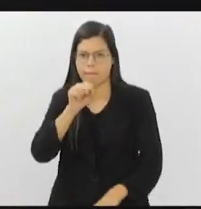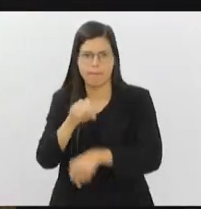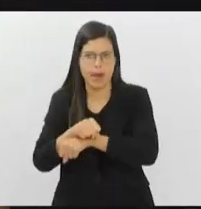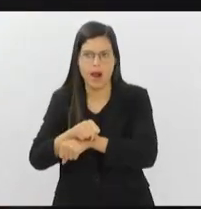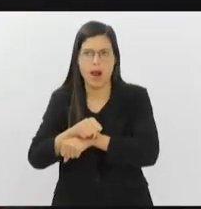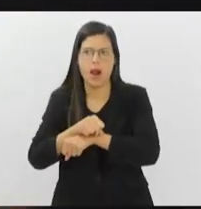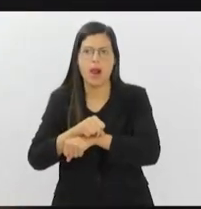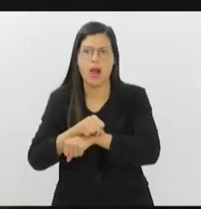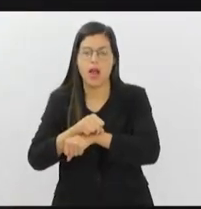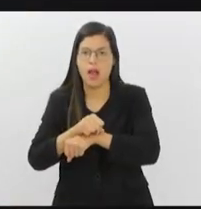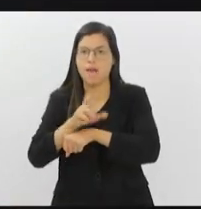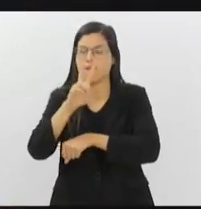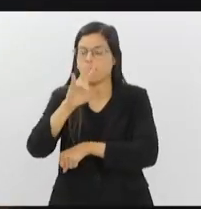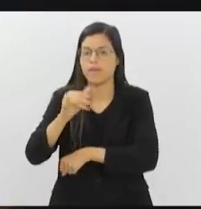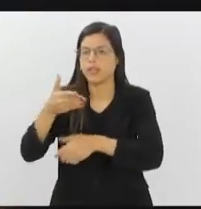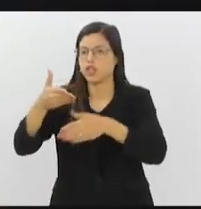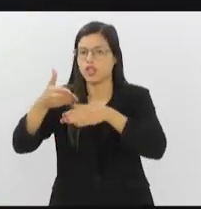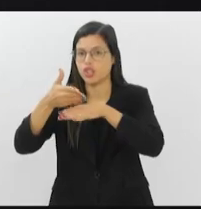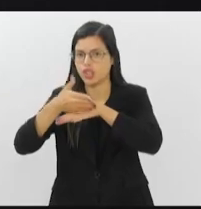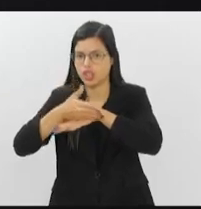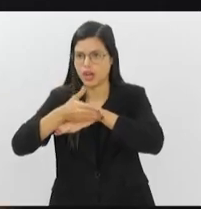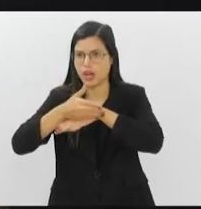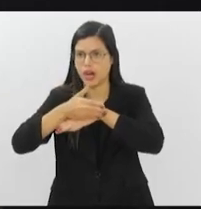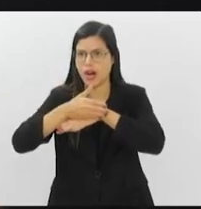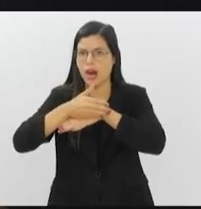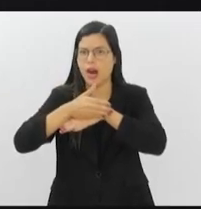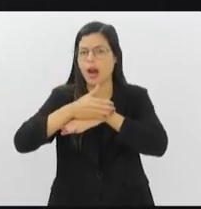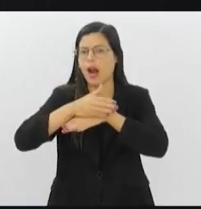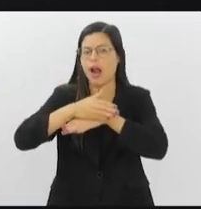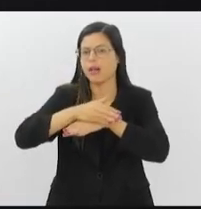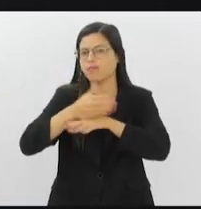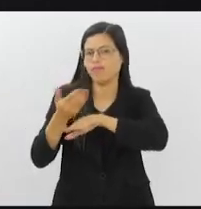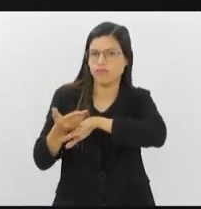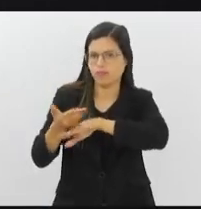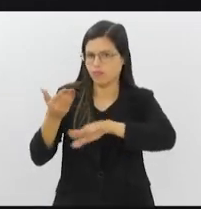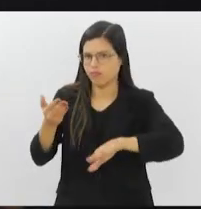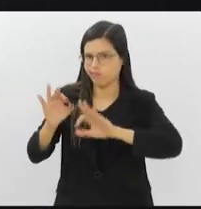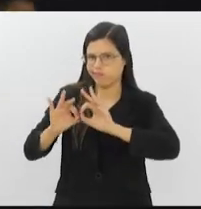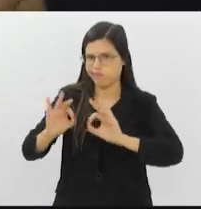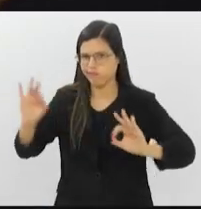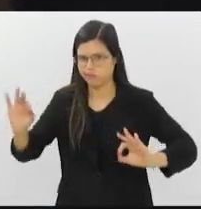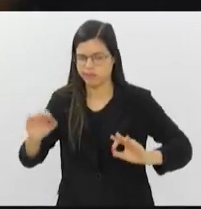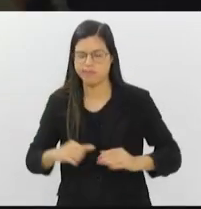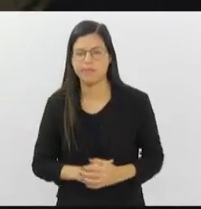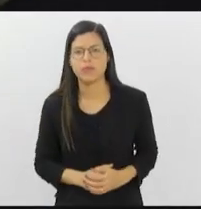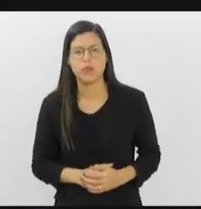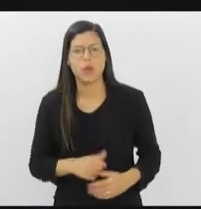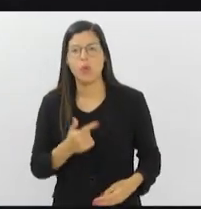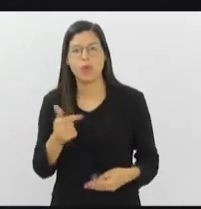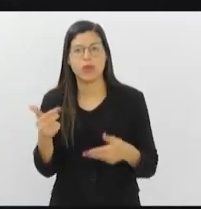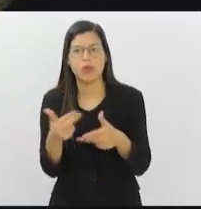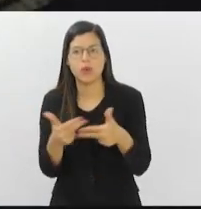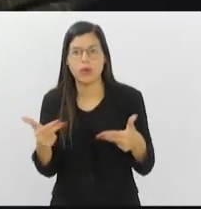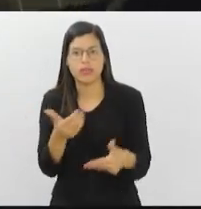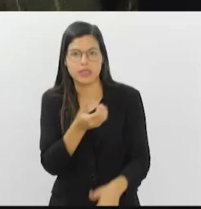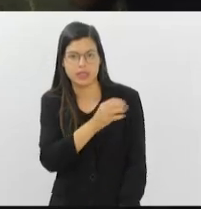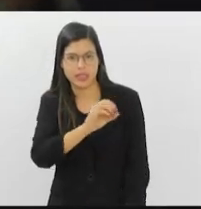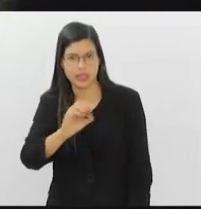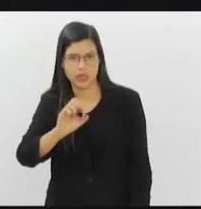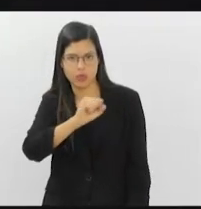pedra vão chegar por cima e sair por cima Outro ponto 600 800